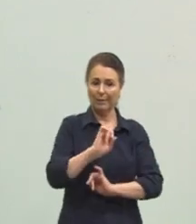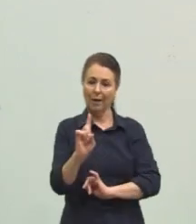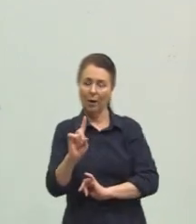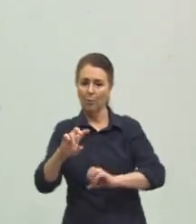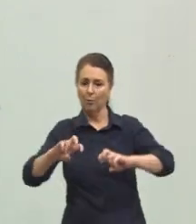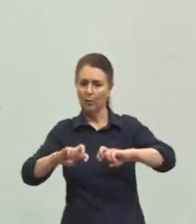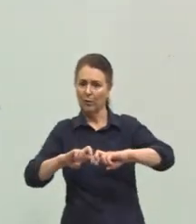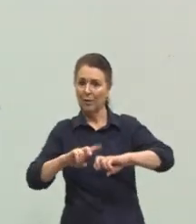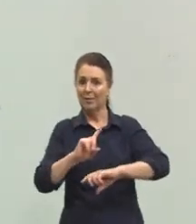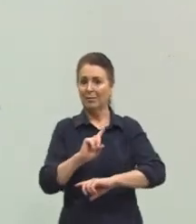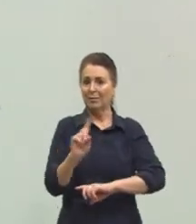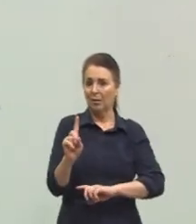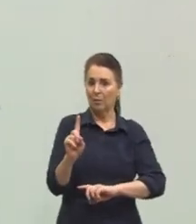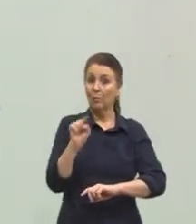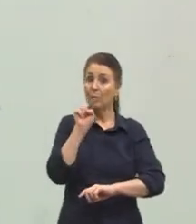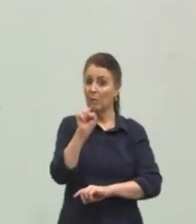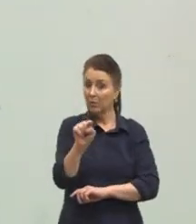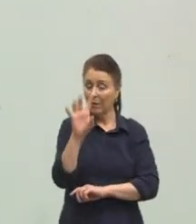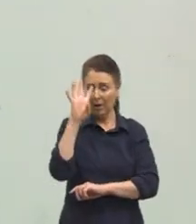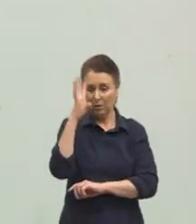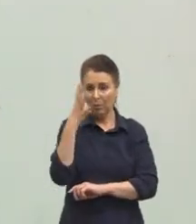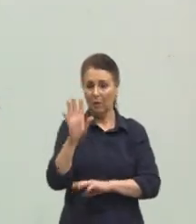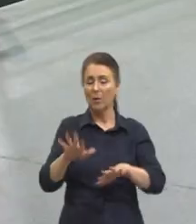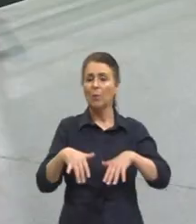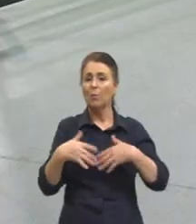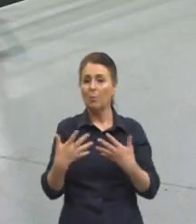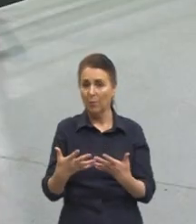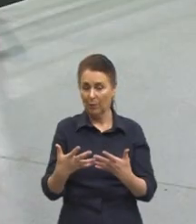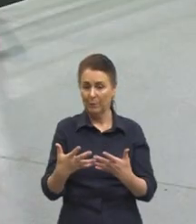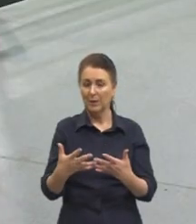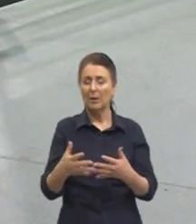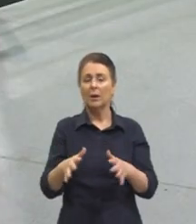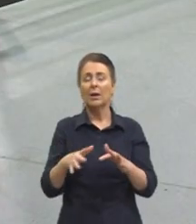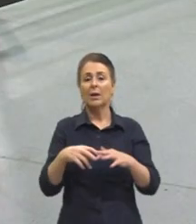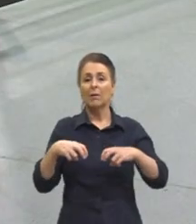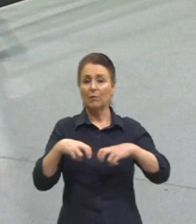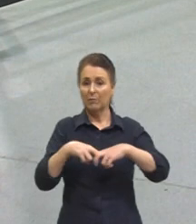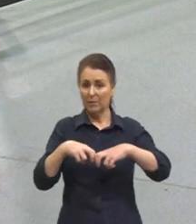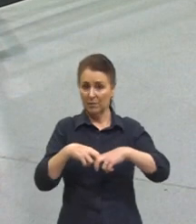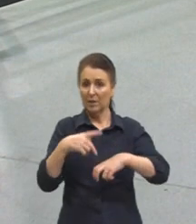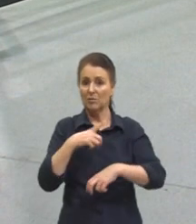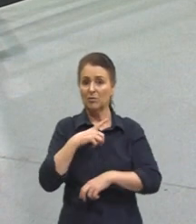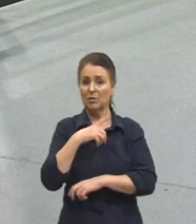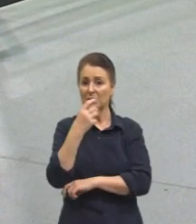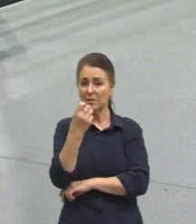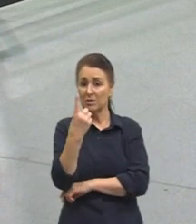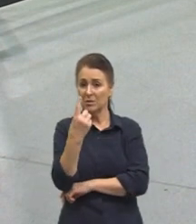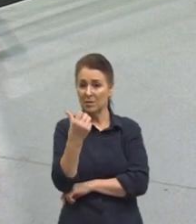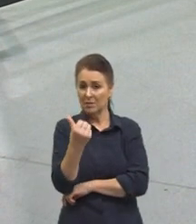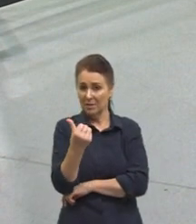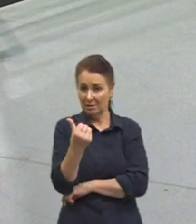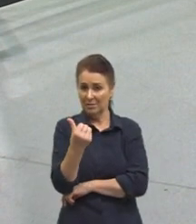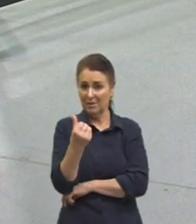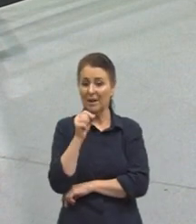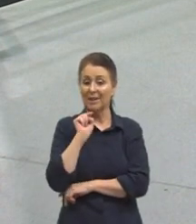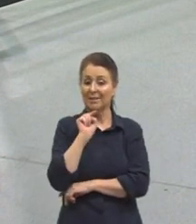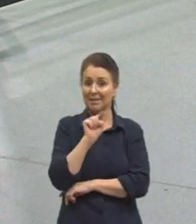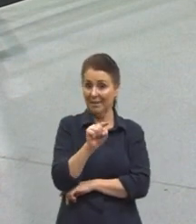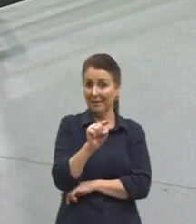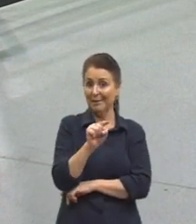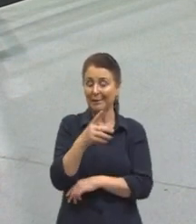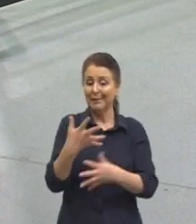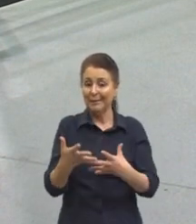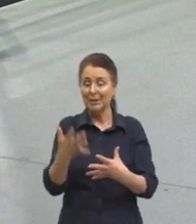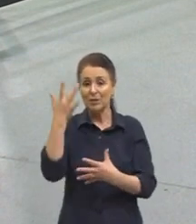porque eu acho que é das duas por isso que não é contagem de física tinha 16 pessoal foi essa questão aqui que deu briga Deu